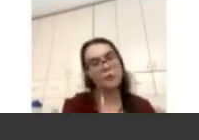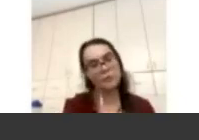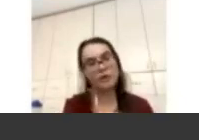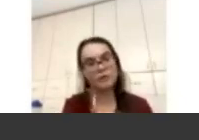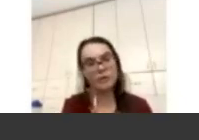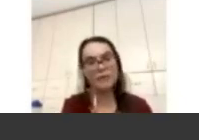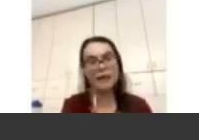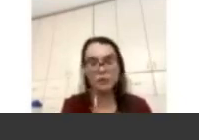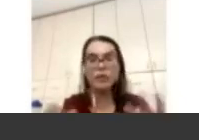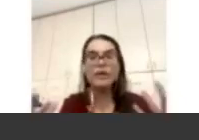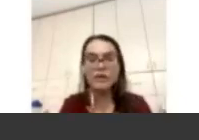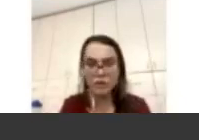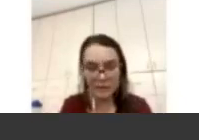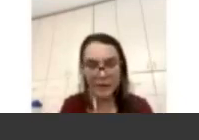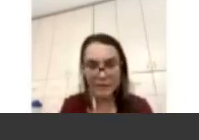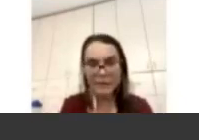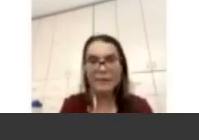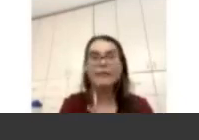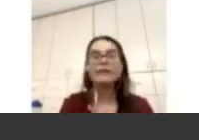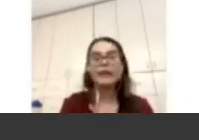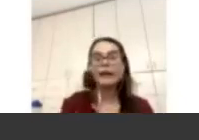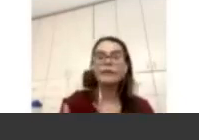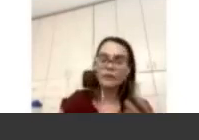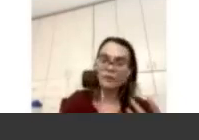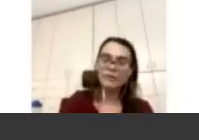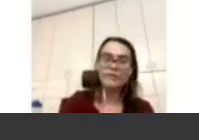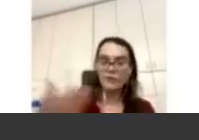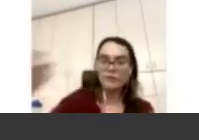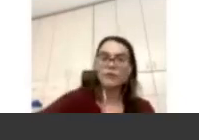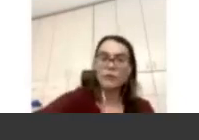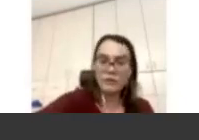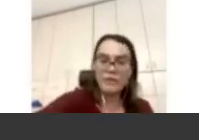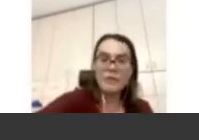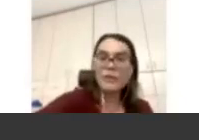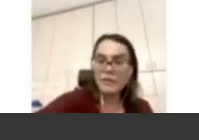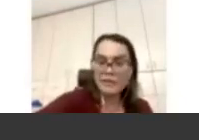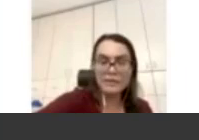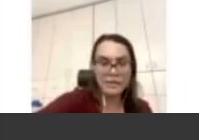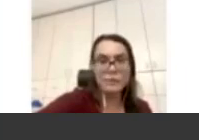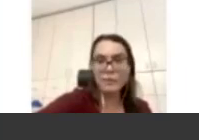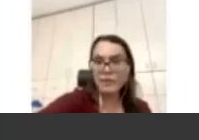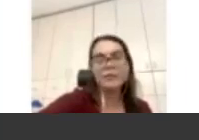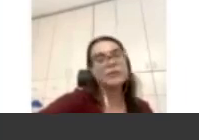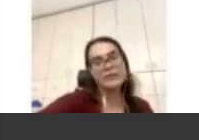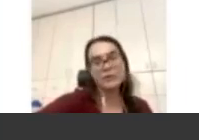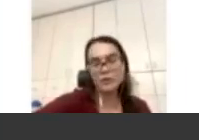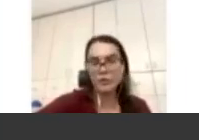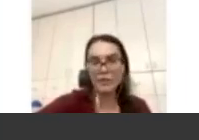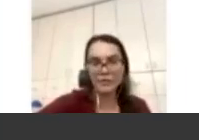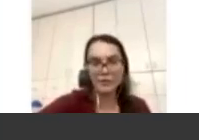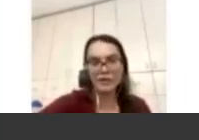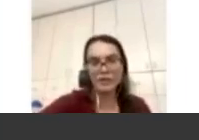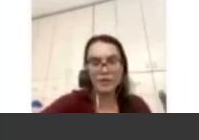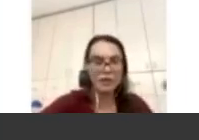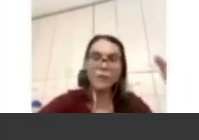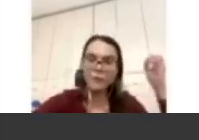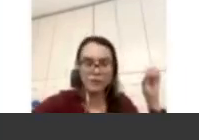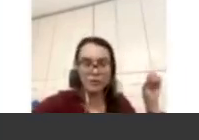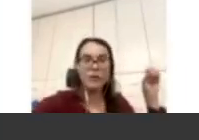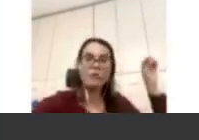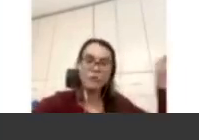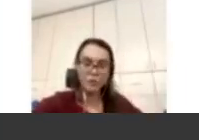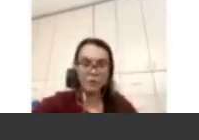enfermeiro no seu próprio local de trabalho durante o trabalho, que é algo que, inclusive, faz com que os profissionais valorizem aquele momento. É uma educação continuada, diferente de